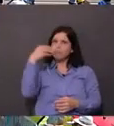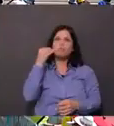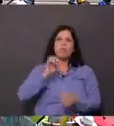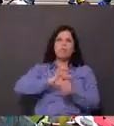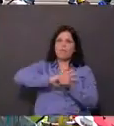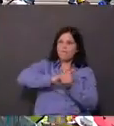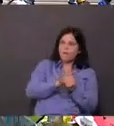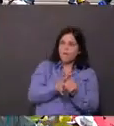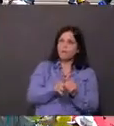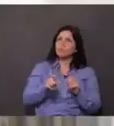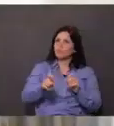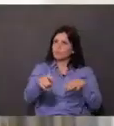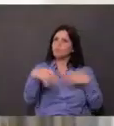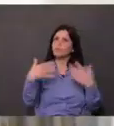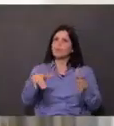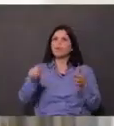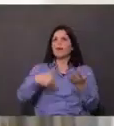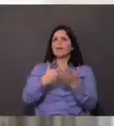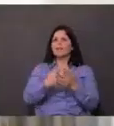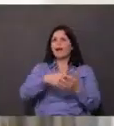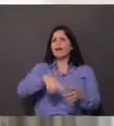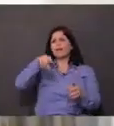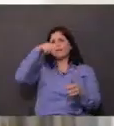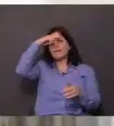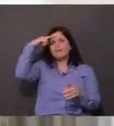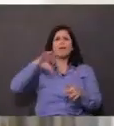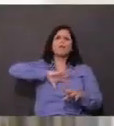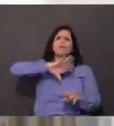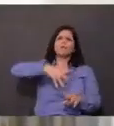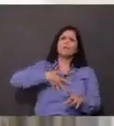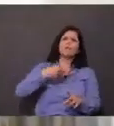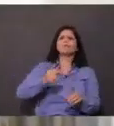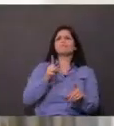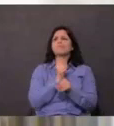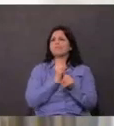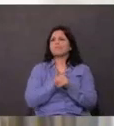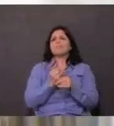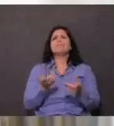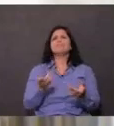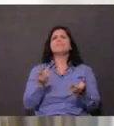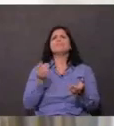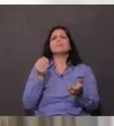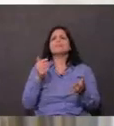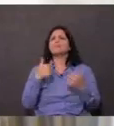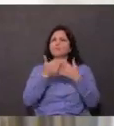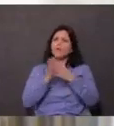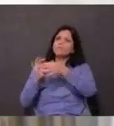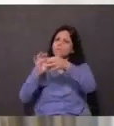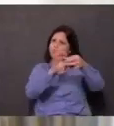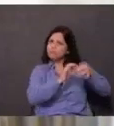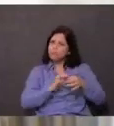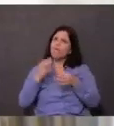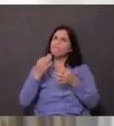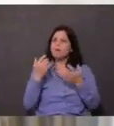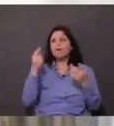struck and still causes so many difficulties in the world. And we have come together to